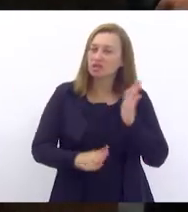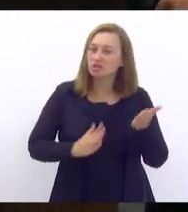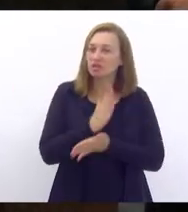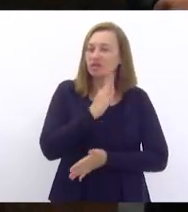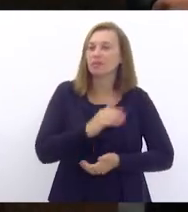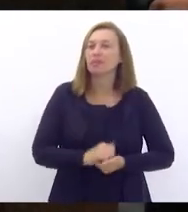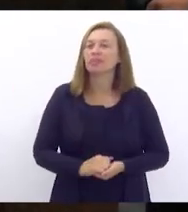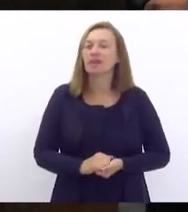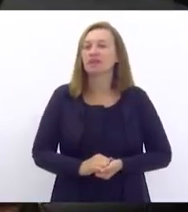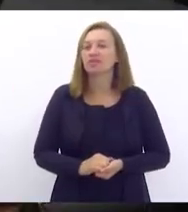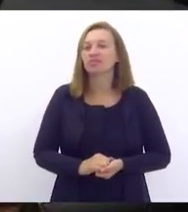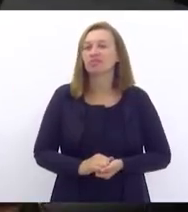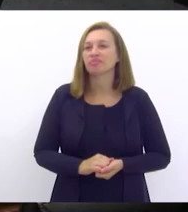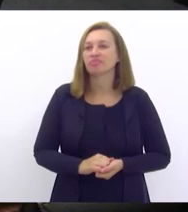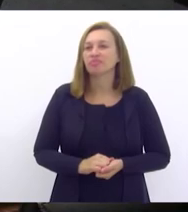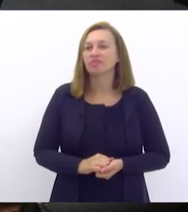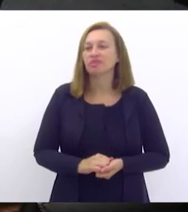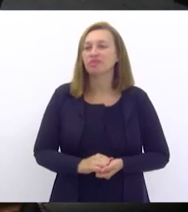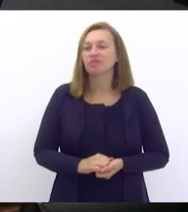aprovado.